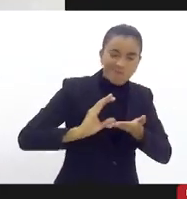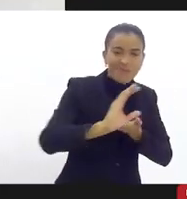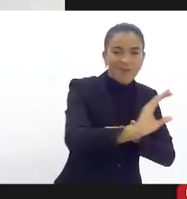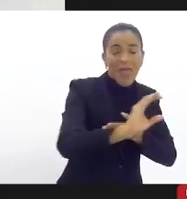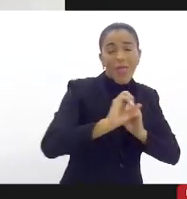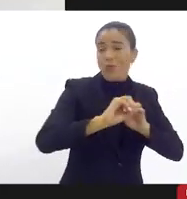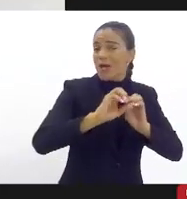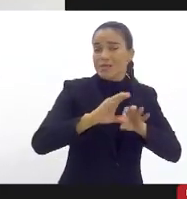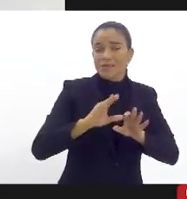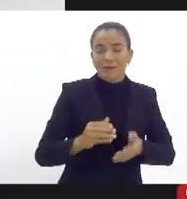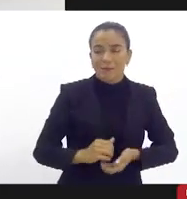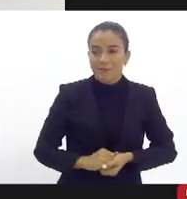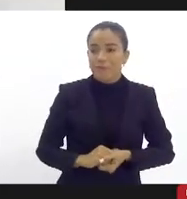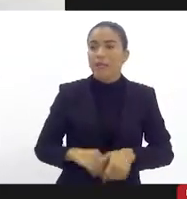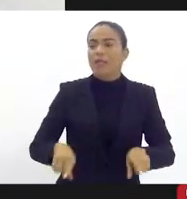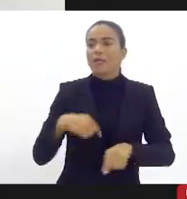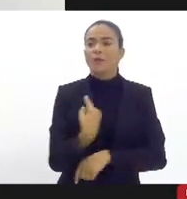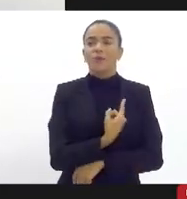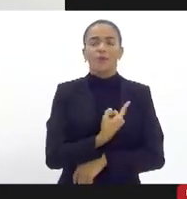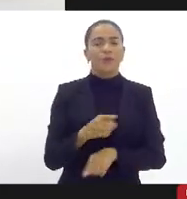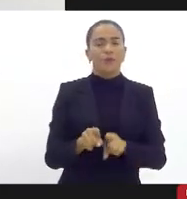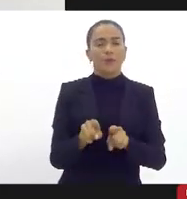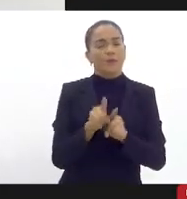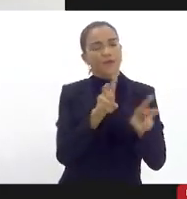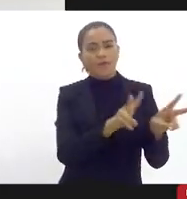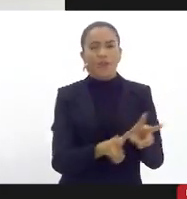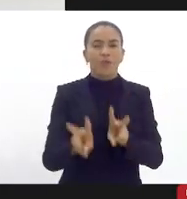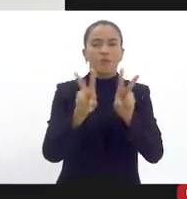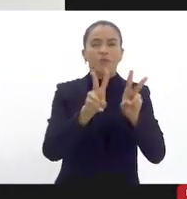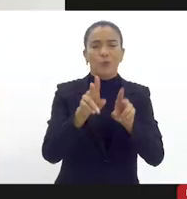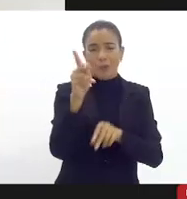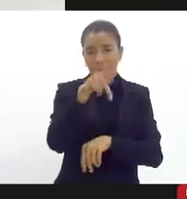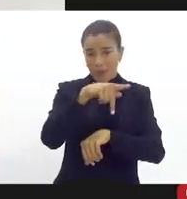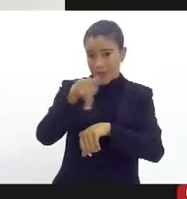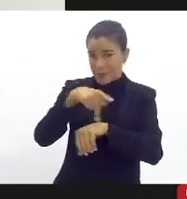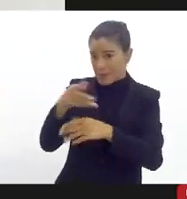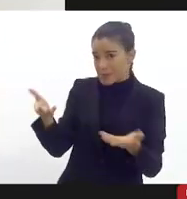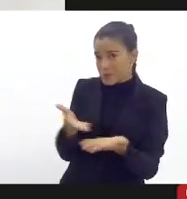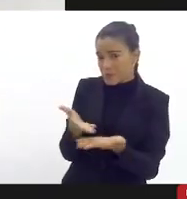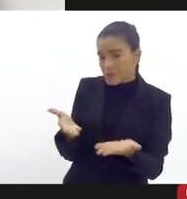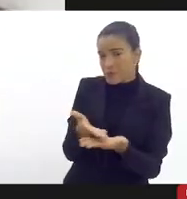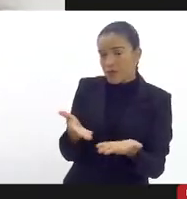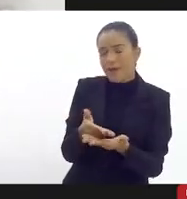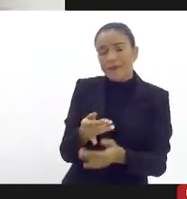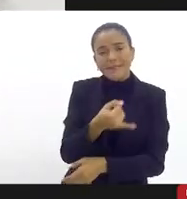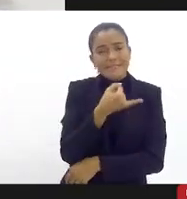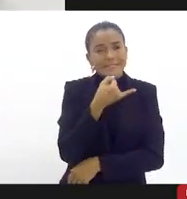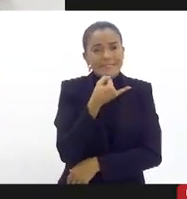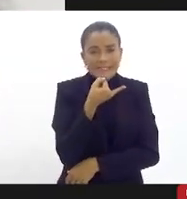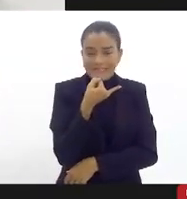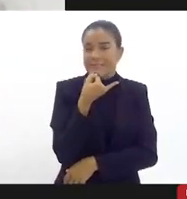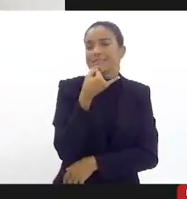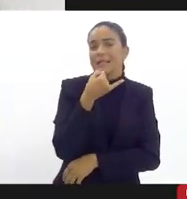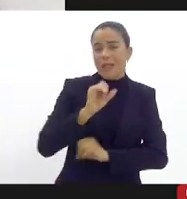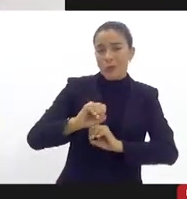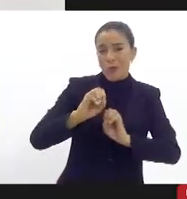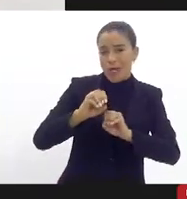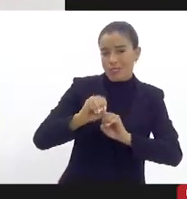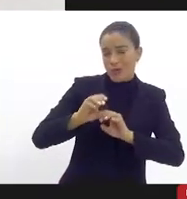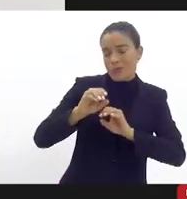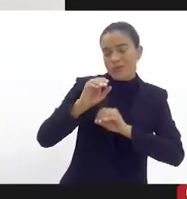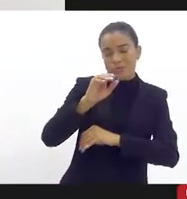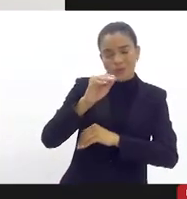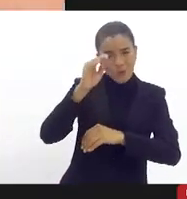é educação brasileira e o que nós vemos né no nosso país hoje é que infelizmente a educação no ensino superior